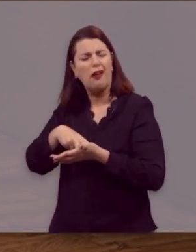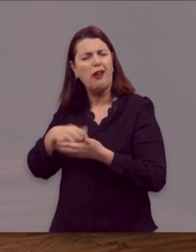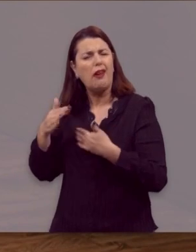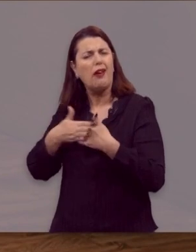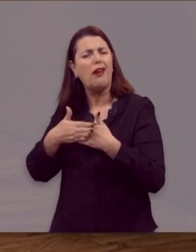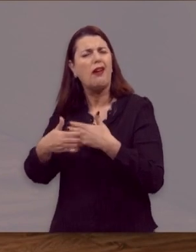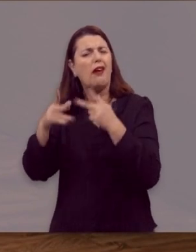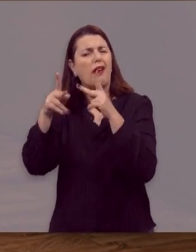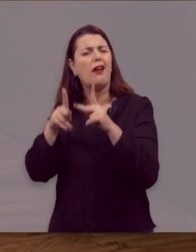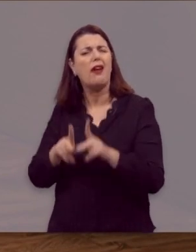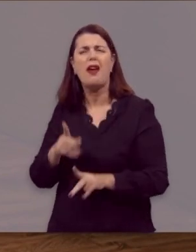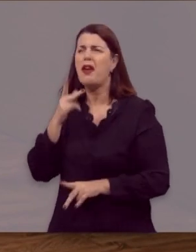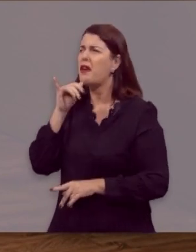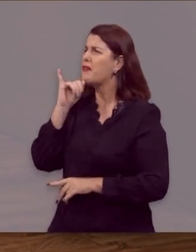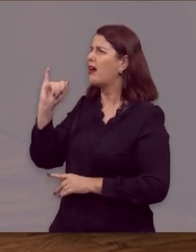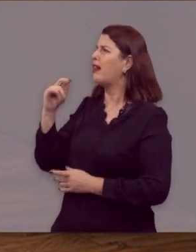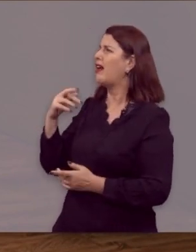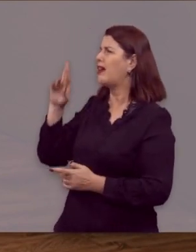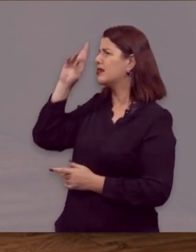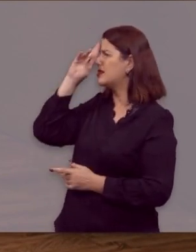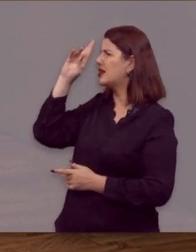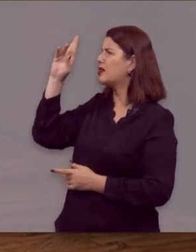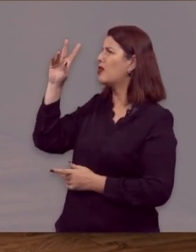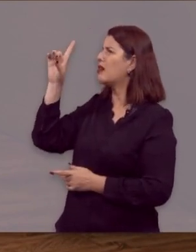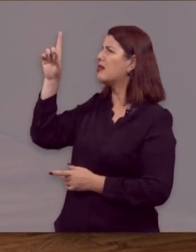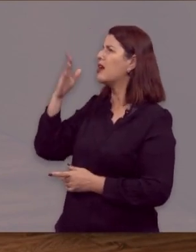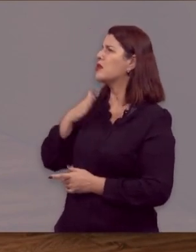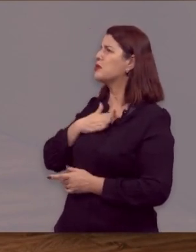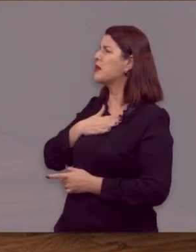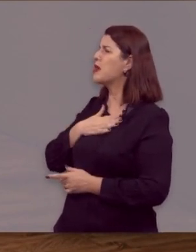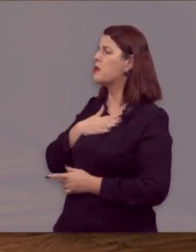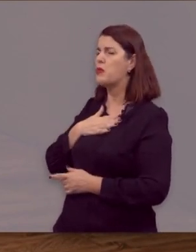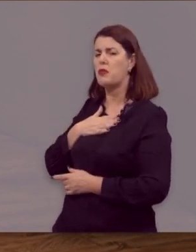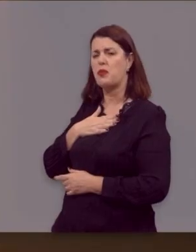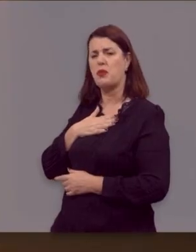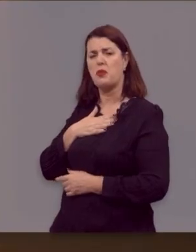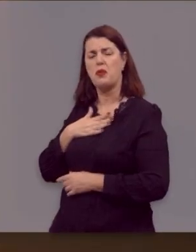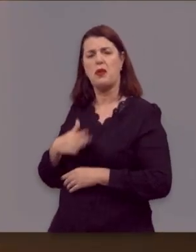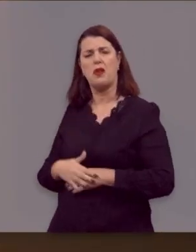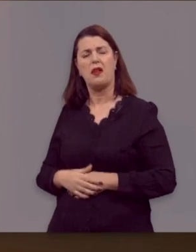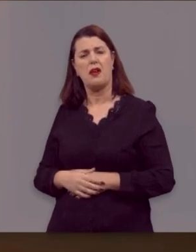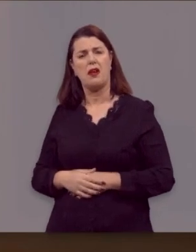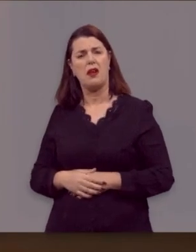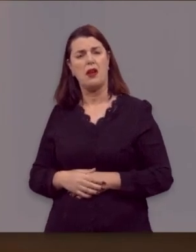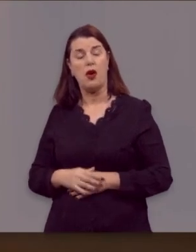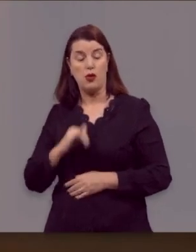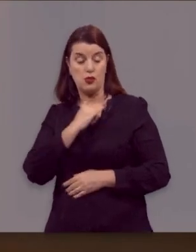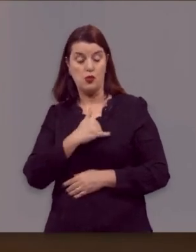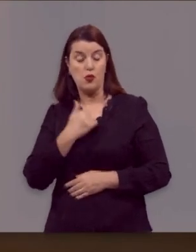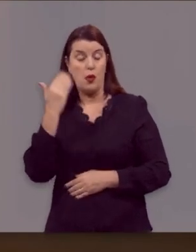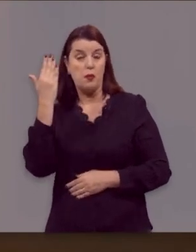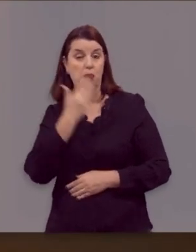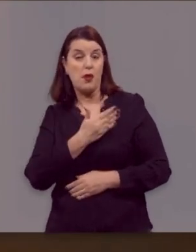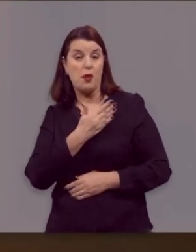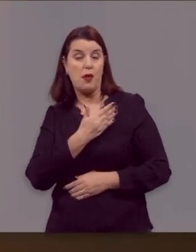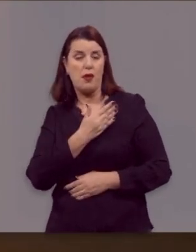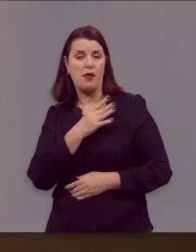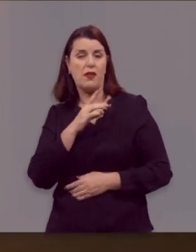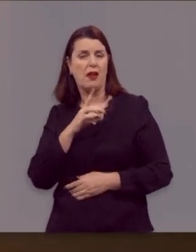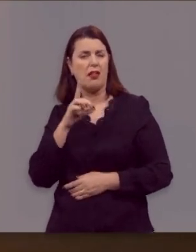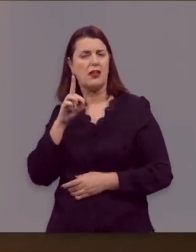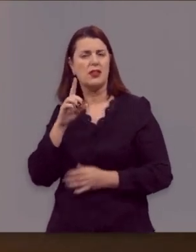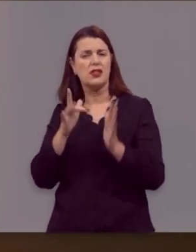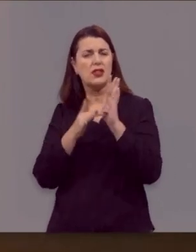Tomé, e dizer: Senhor meu e Deus meu. João prova a divindade de